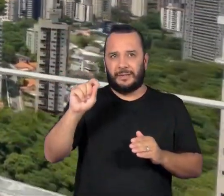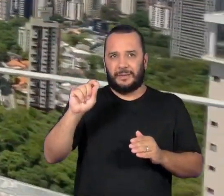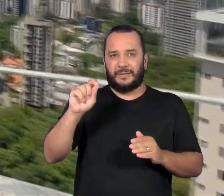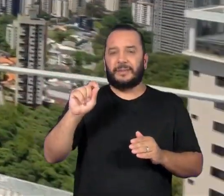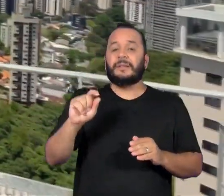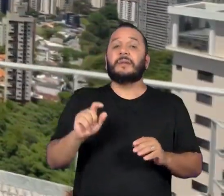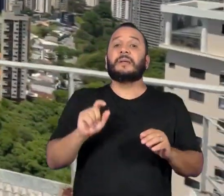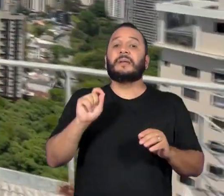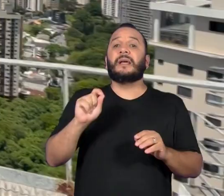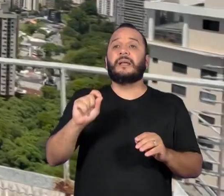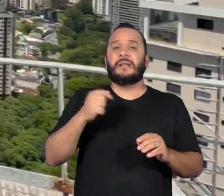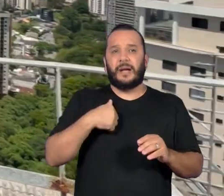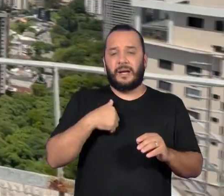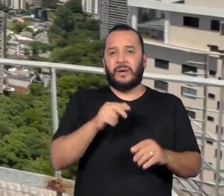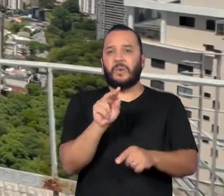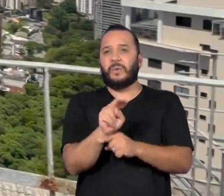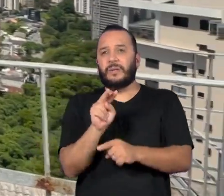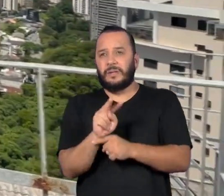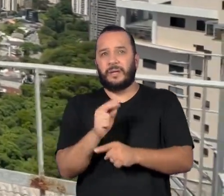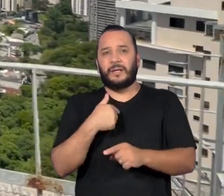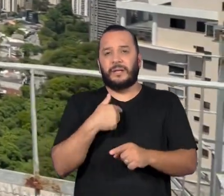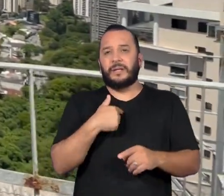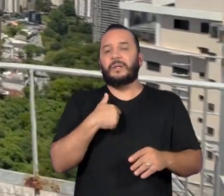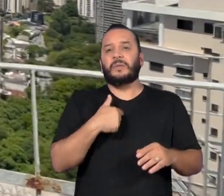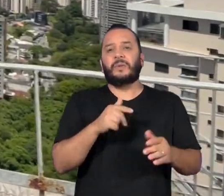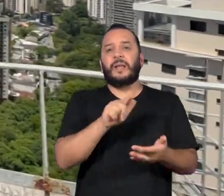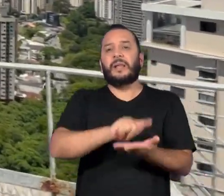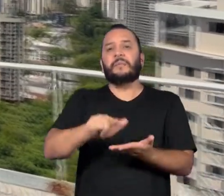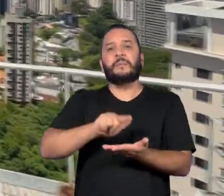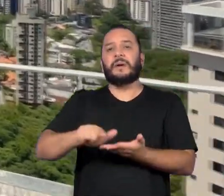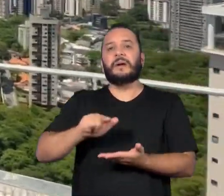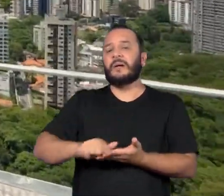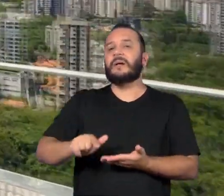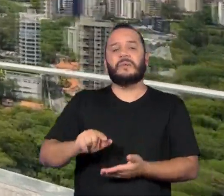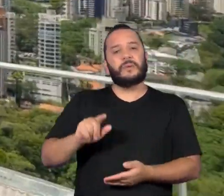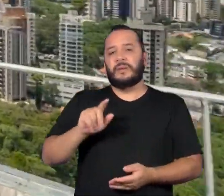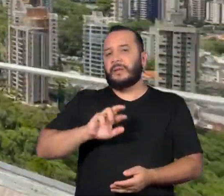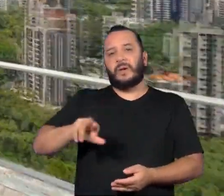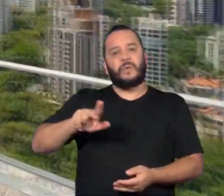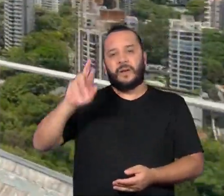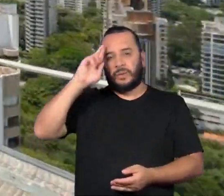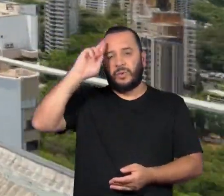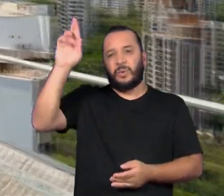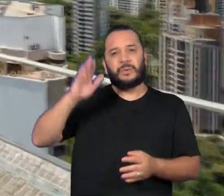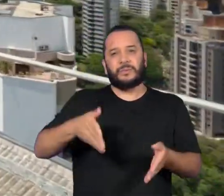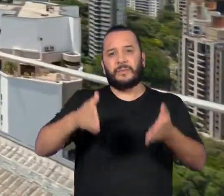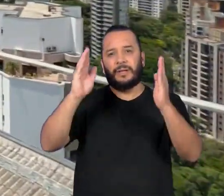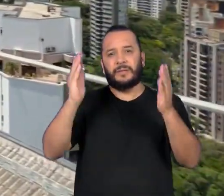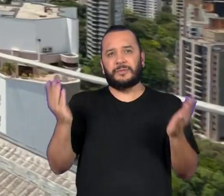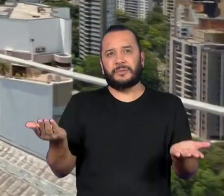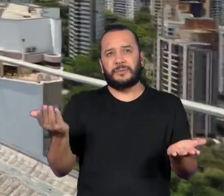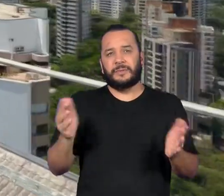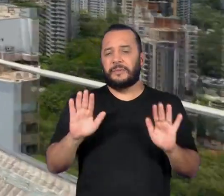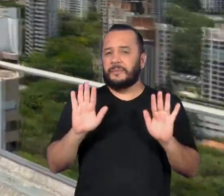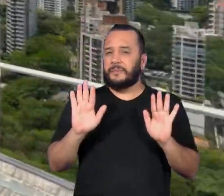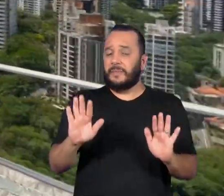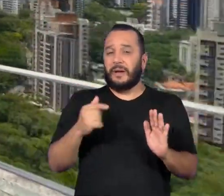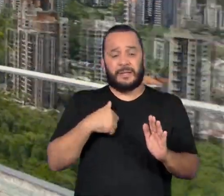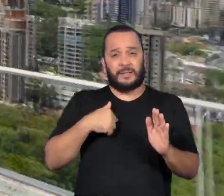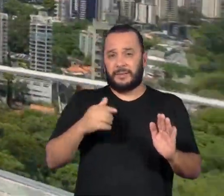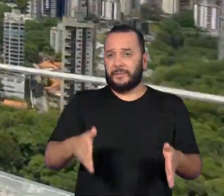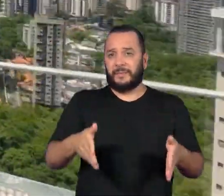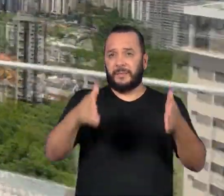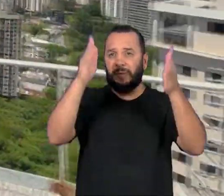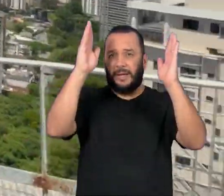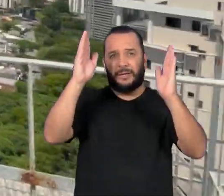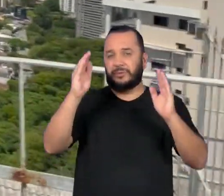isso, porque provavelmente não é os donos desses apartamentos. E muitos desses apartamentos não foram feitos assim